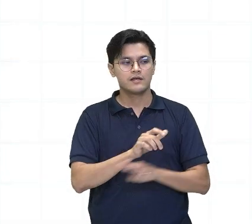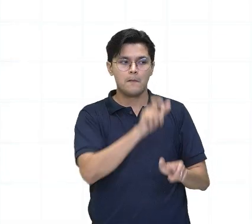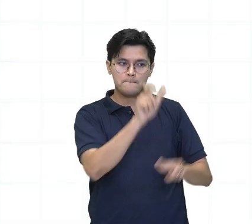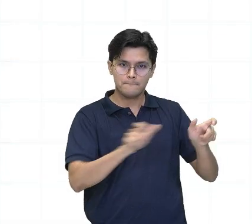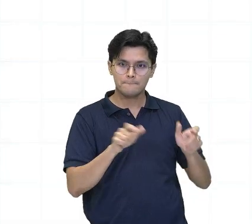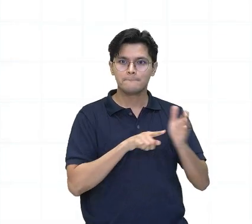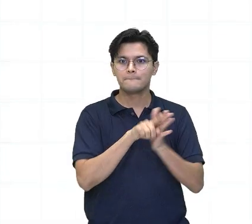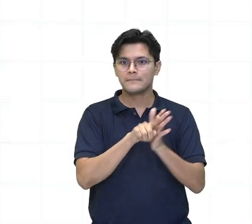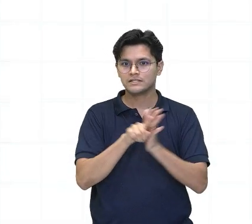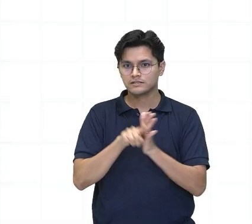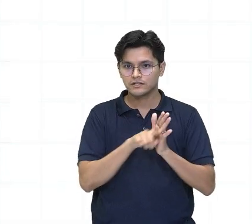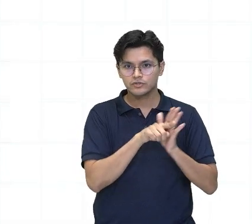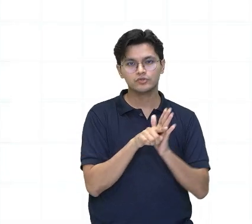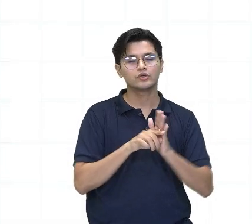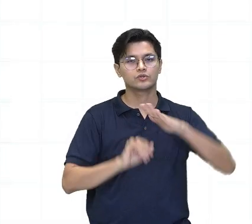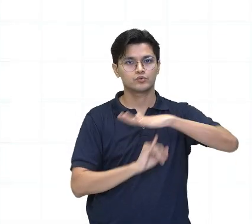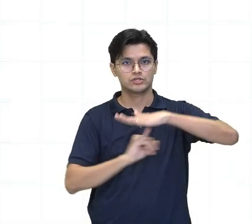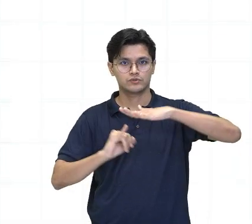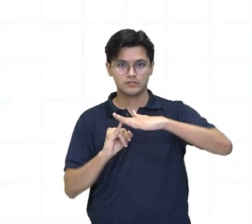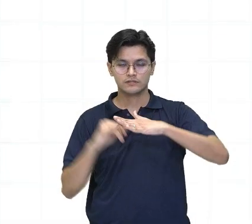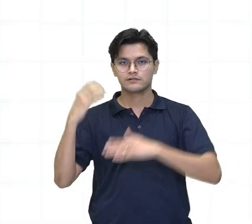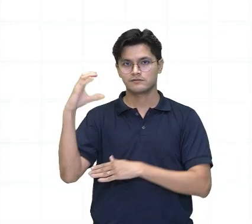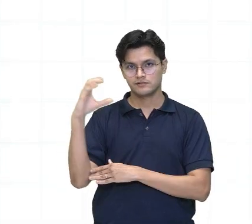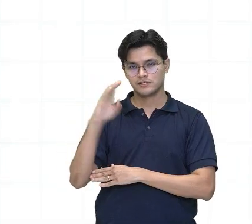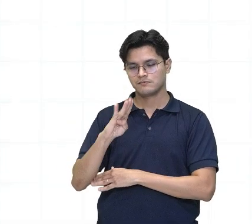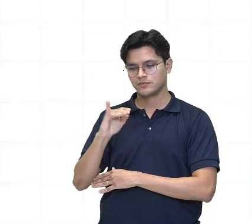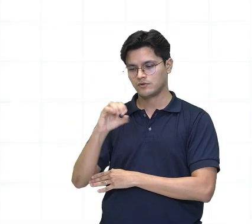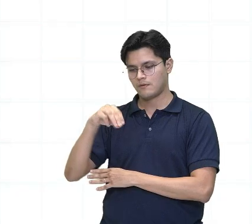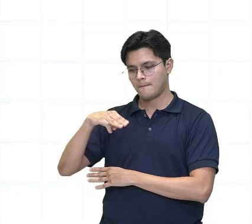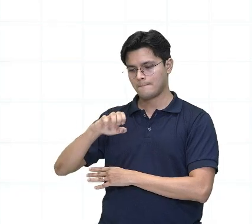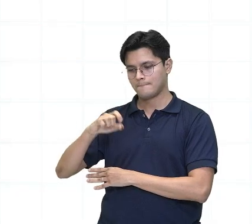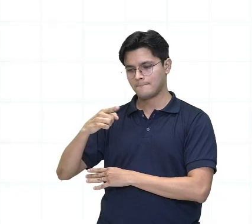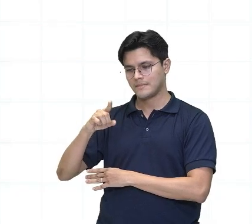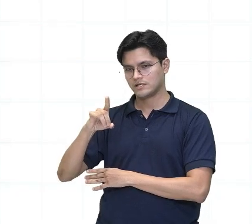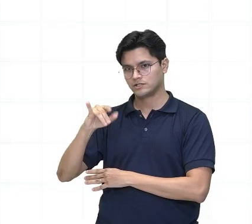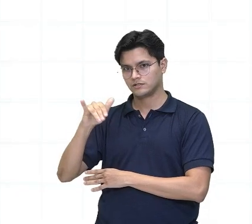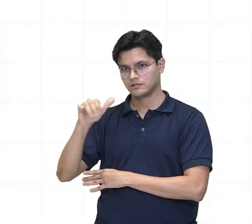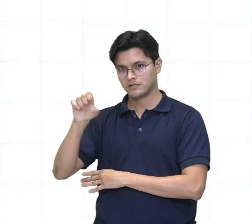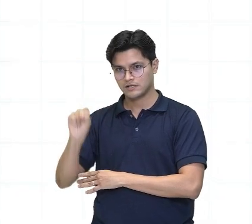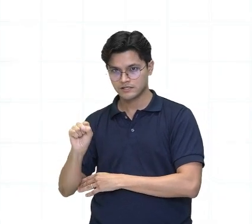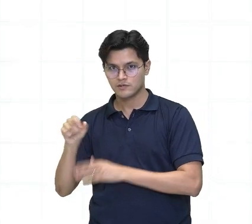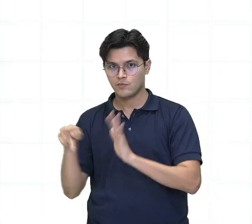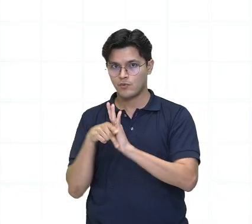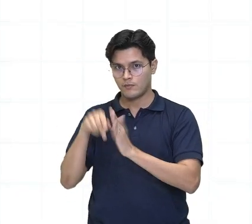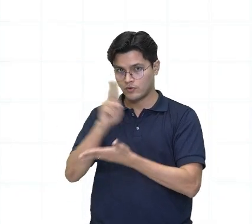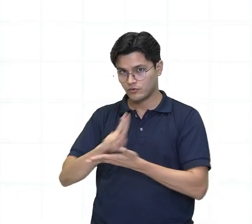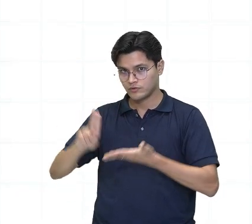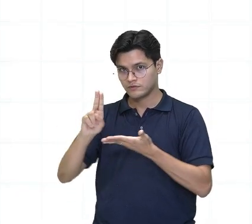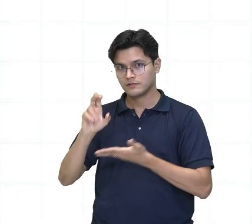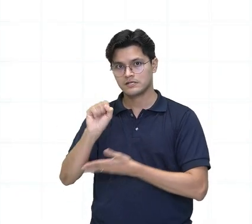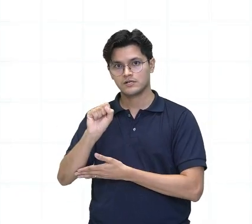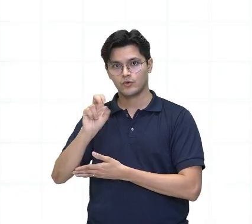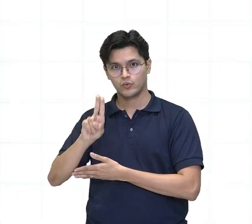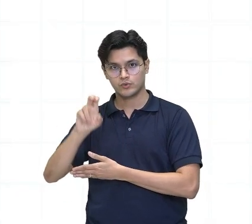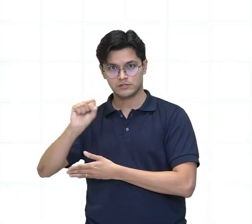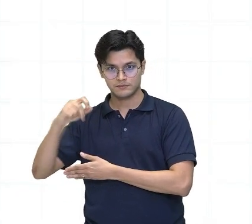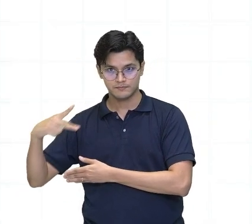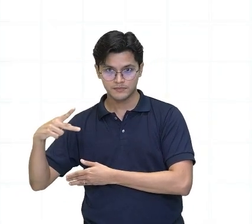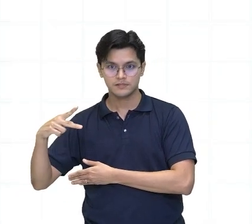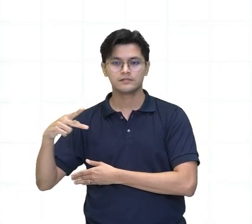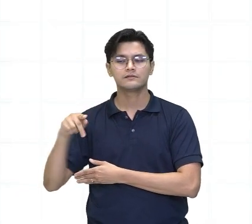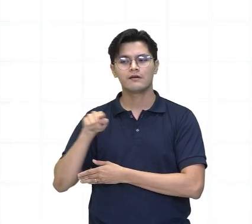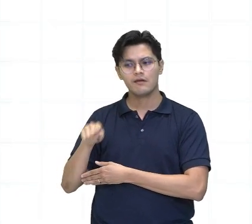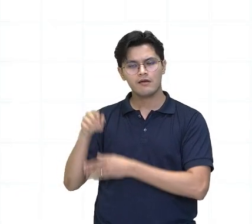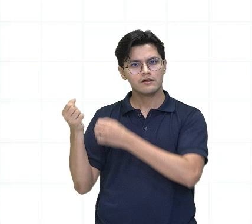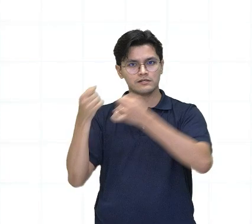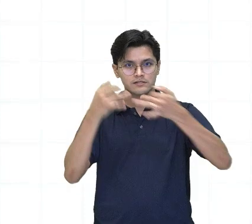Ciências Biomédicas, ICB da USP, apontam que as estratégias para o controle de arboviroses,